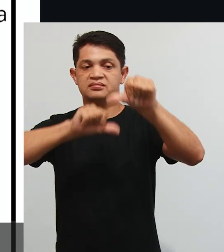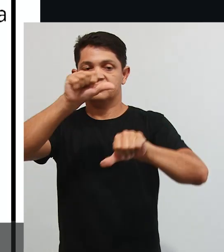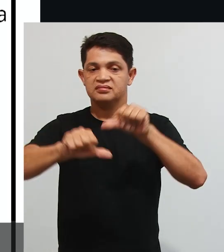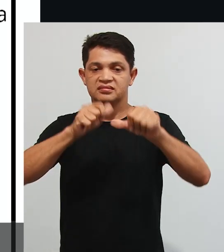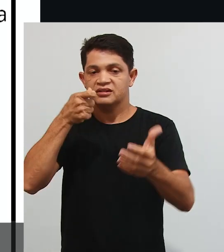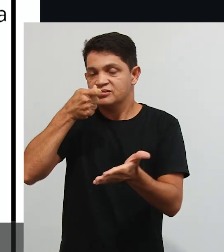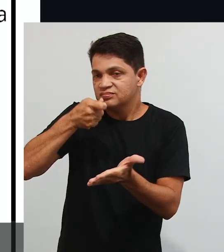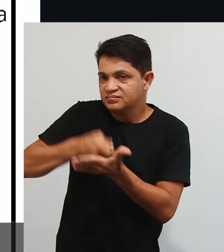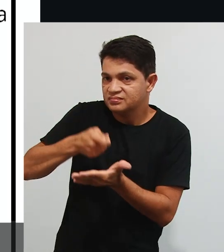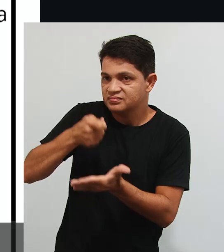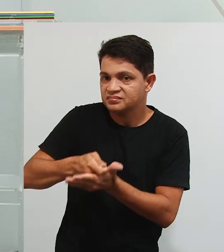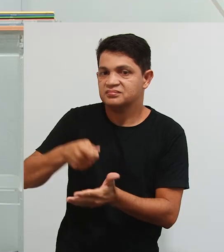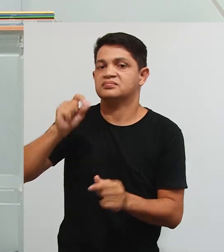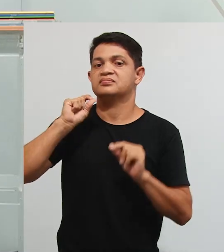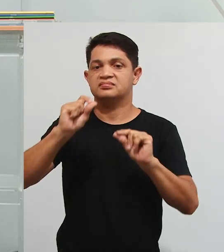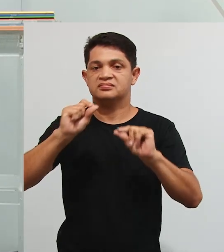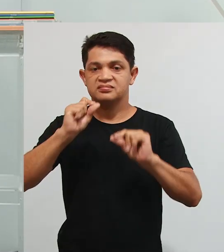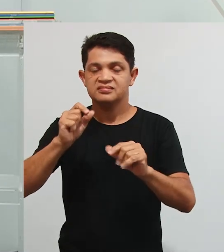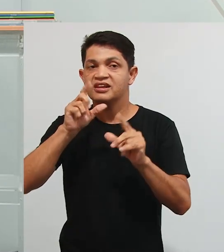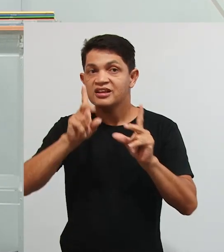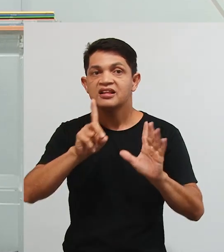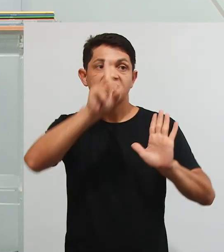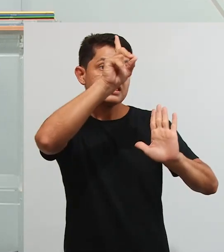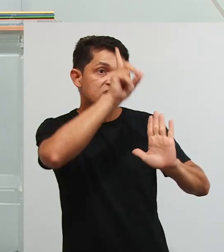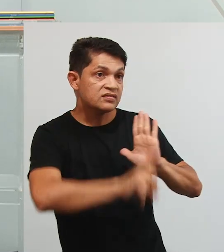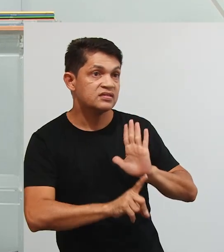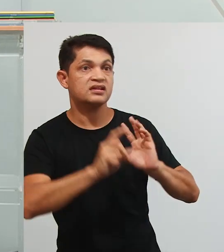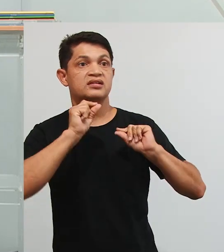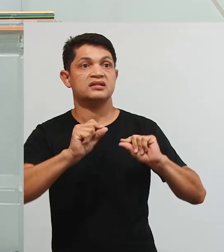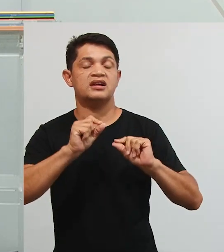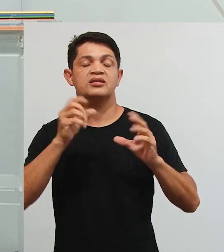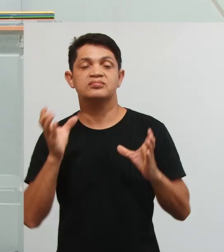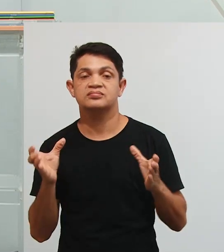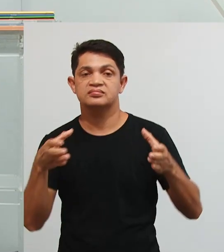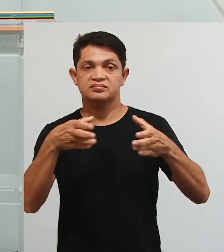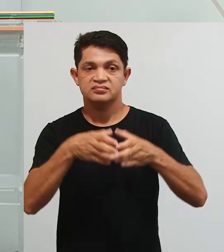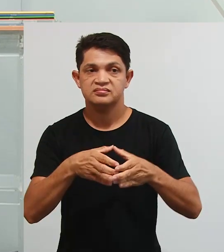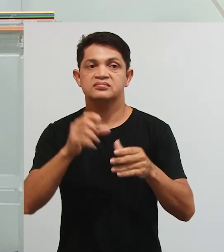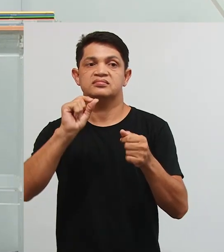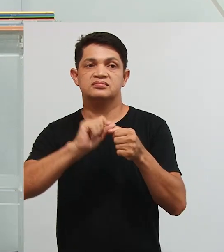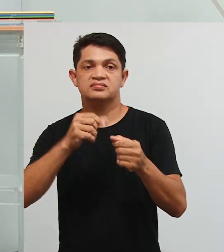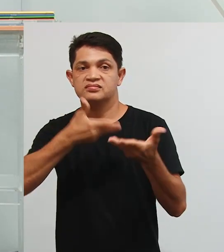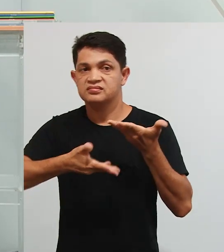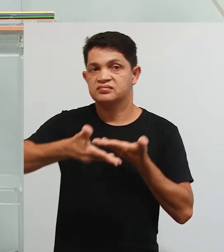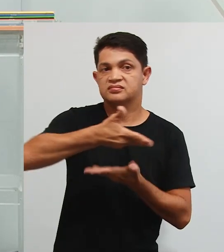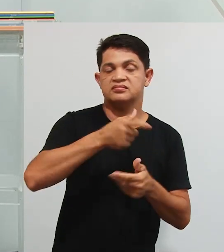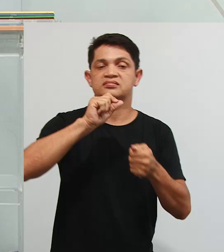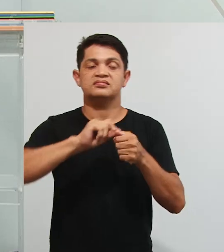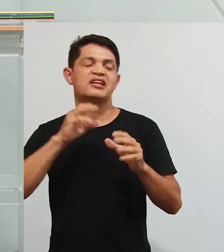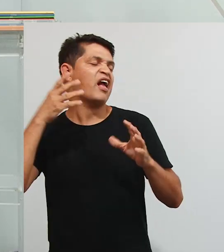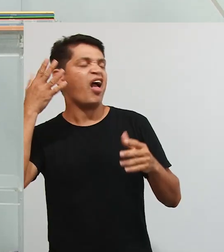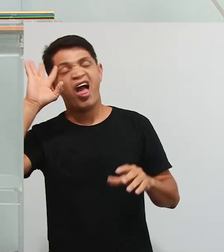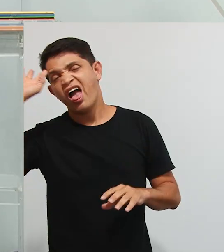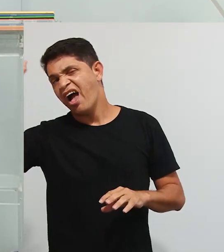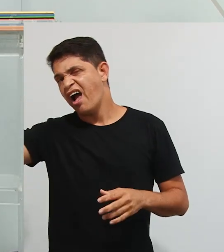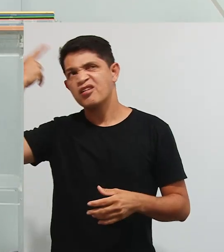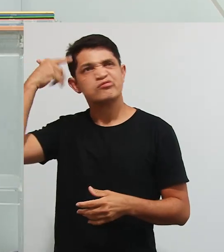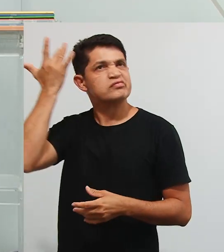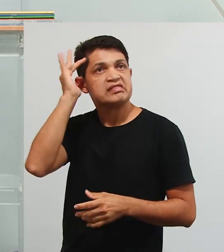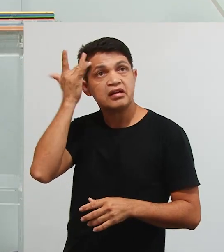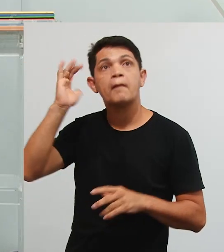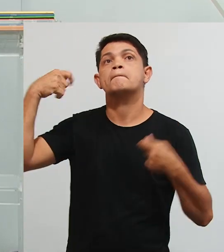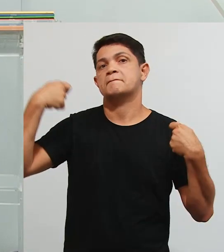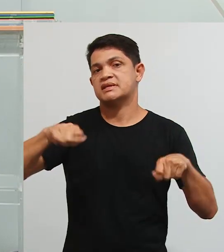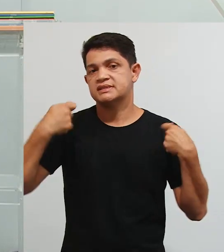uma obrigatoriedade, é um dever ser, é uma condição. O projeto não pode ser aleatório, eu vou fazer o projeto.